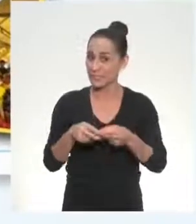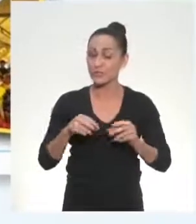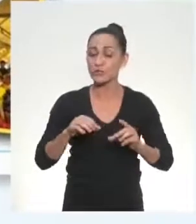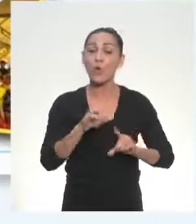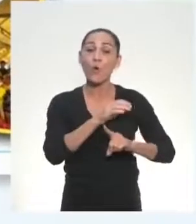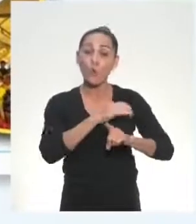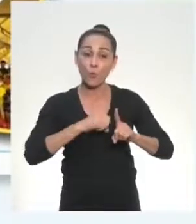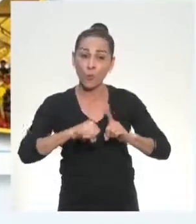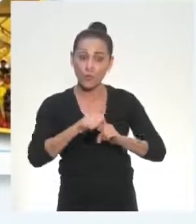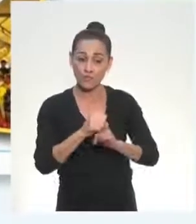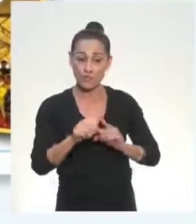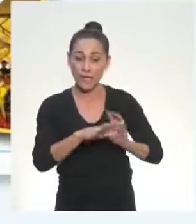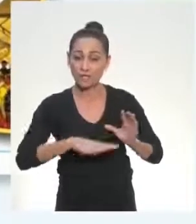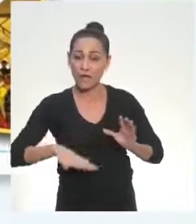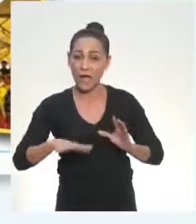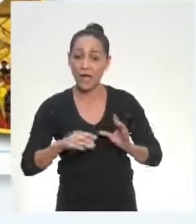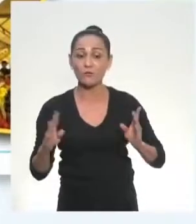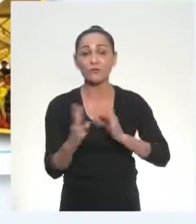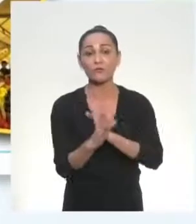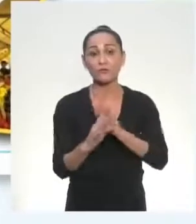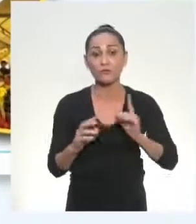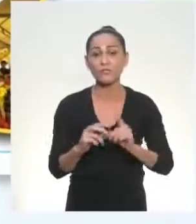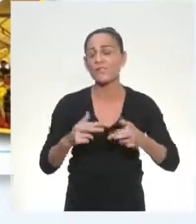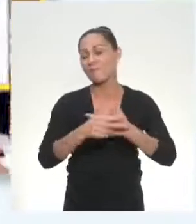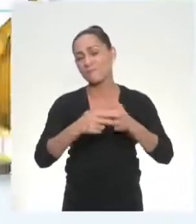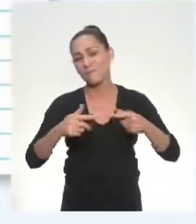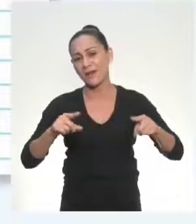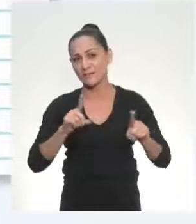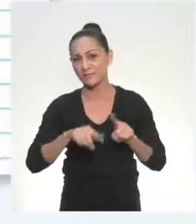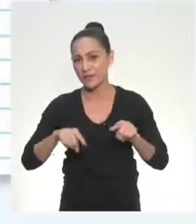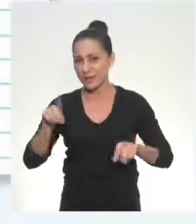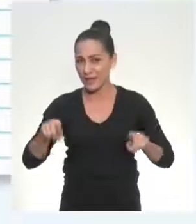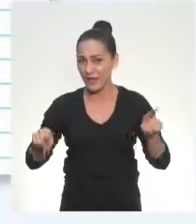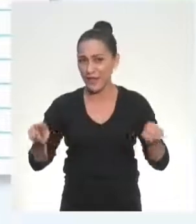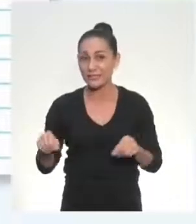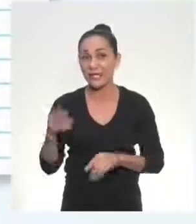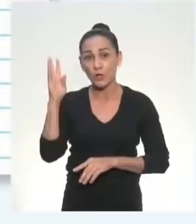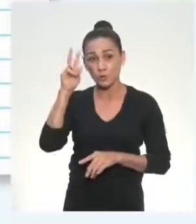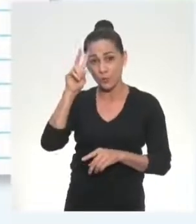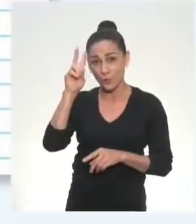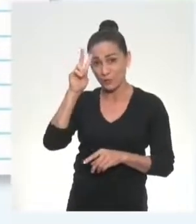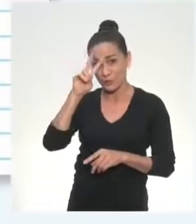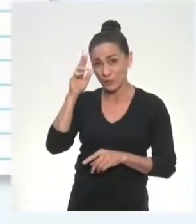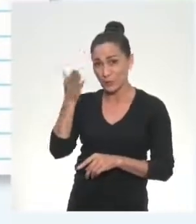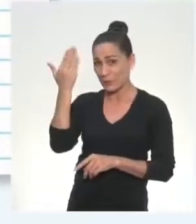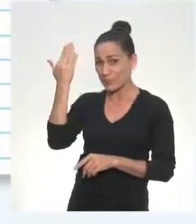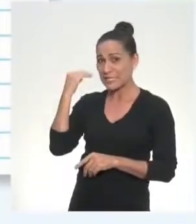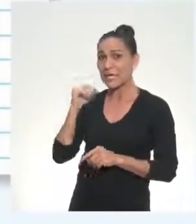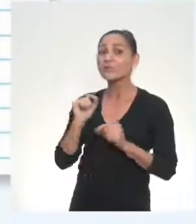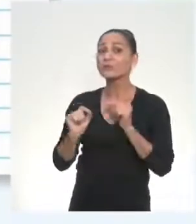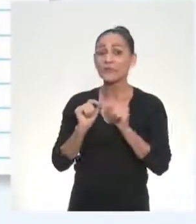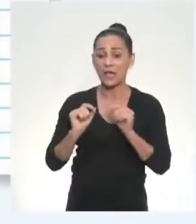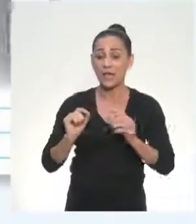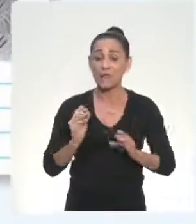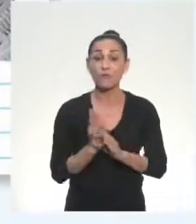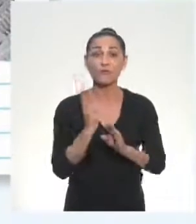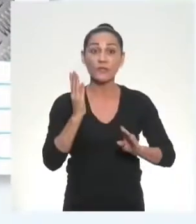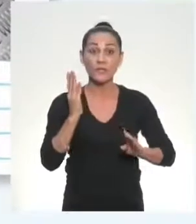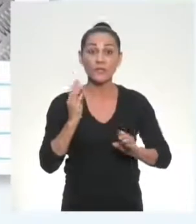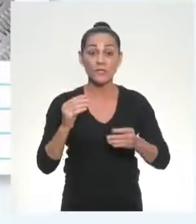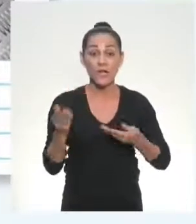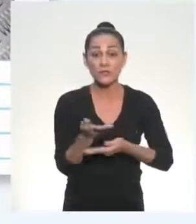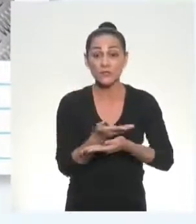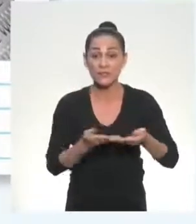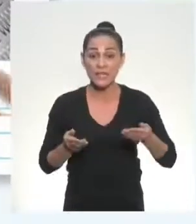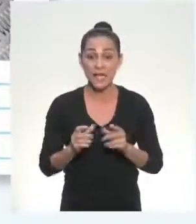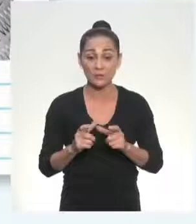envolve fluxos, circulação e escalas variadas. No passado, a urbanização foi fundamentalmente um fenômeno associado ao aumento